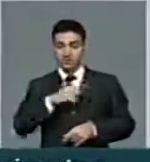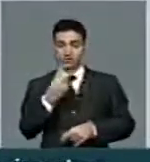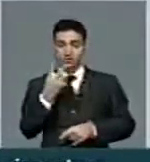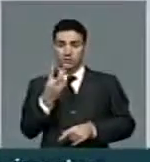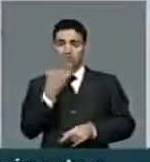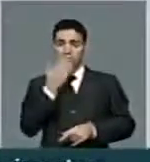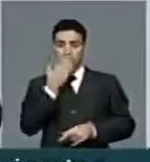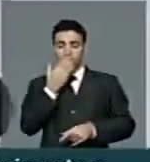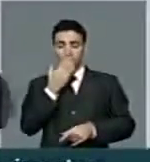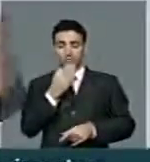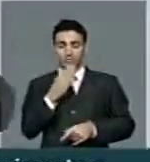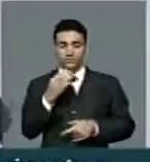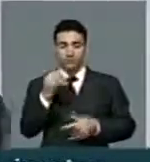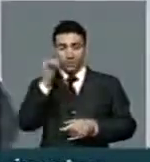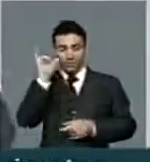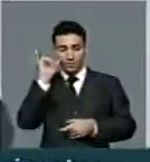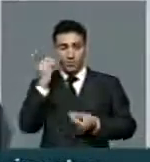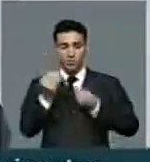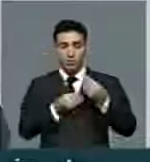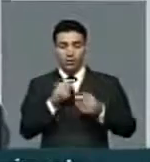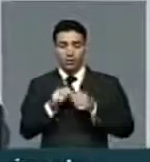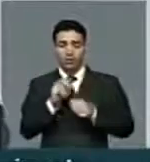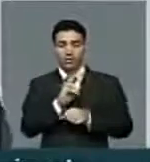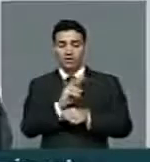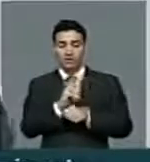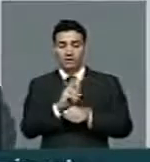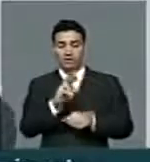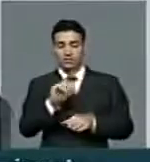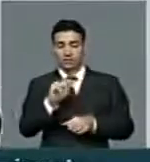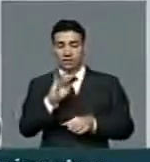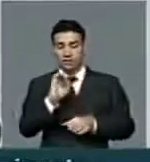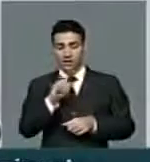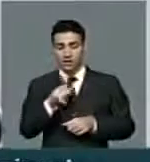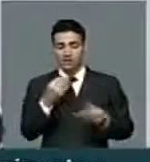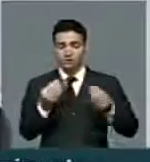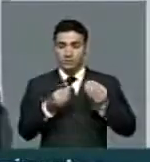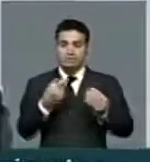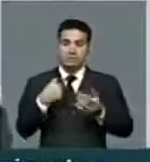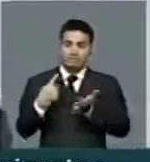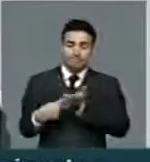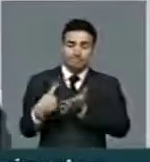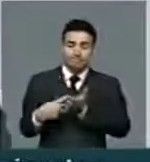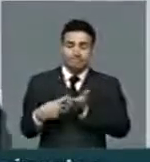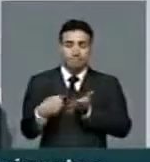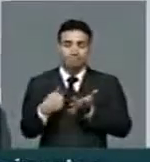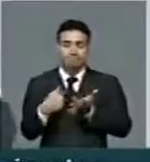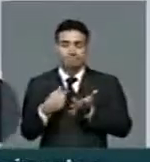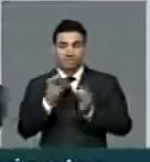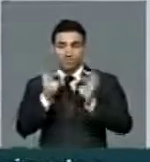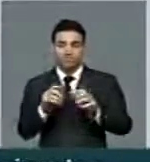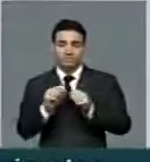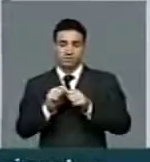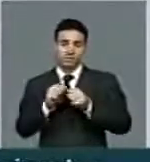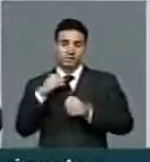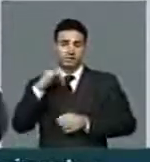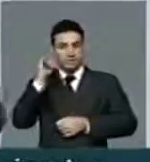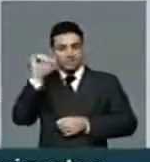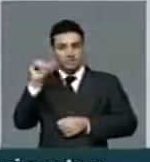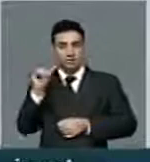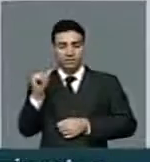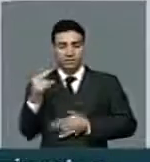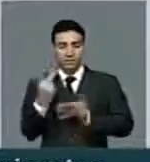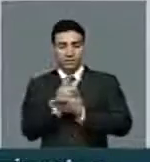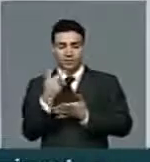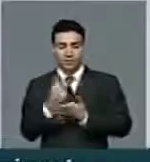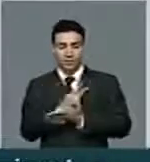a propriedade tem 2 biomas, como é que eu trabalho a reserva legal? Esse algoritmo tem que ser modelado automaticamente. Estamos trabalhando